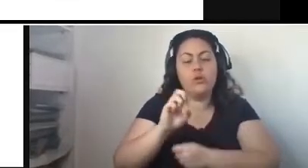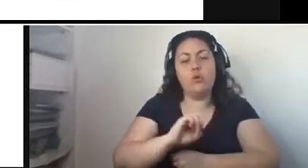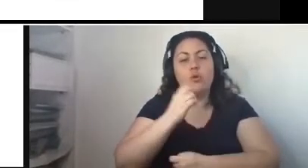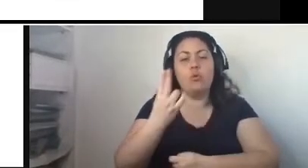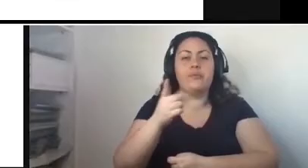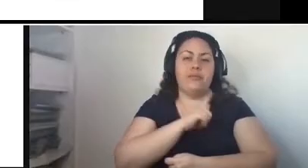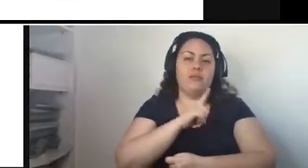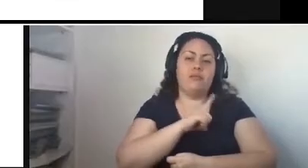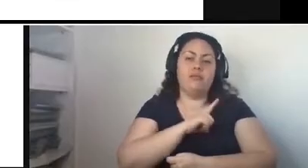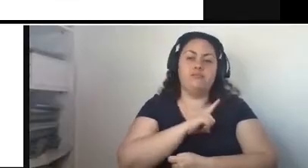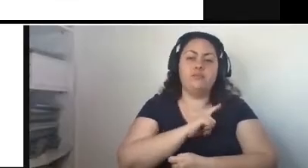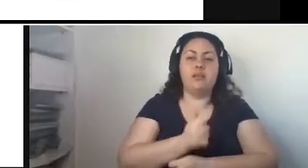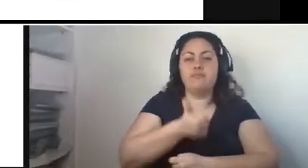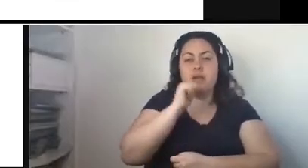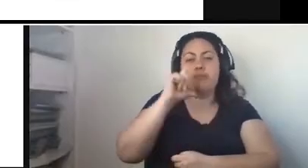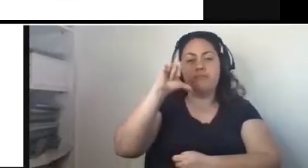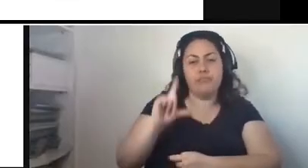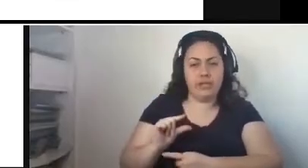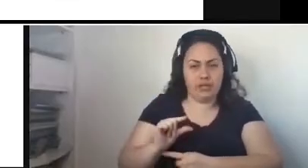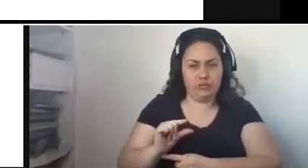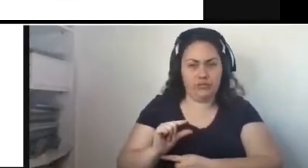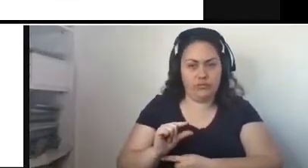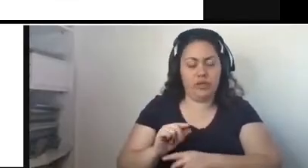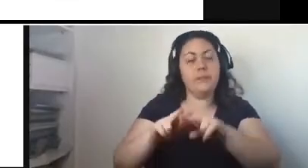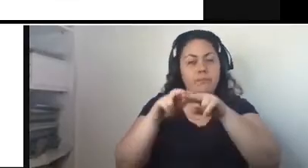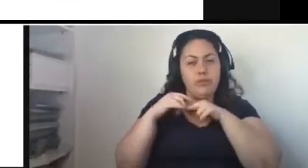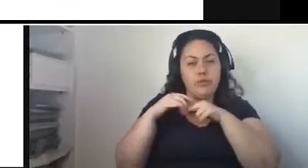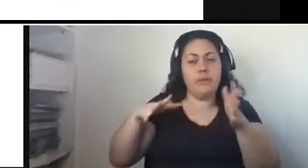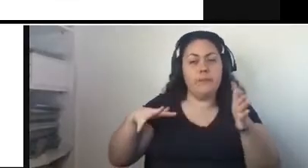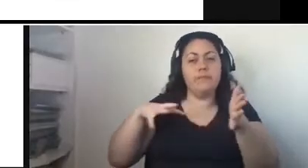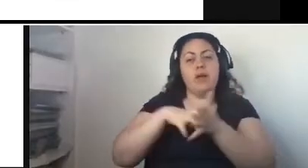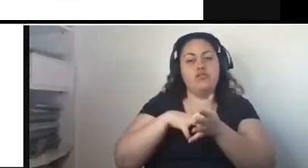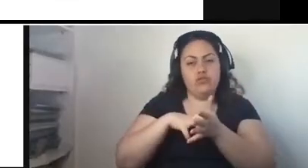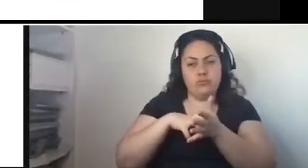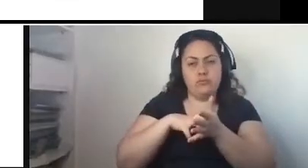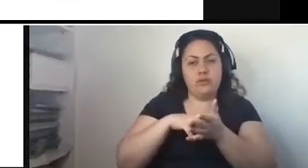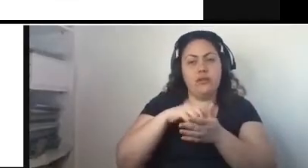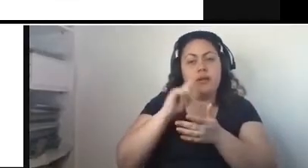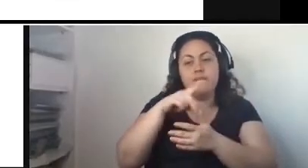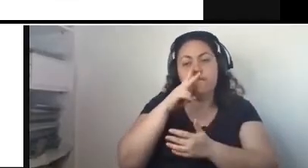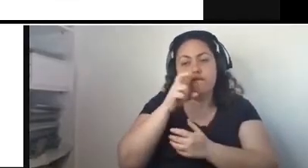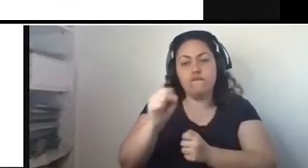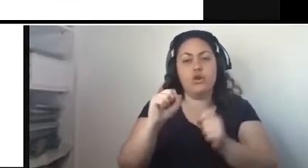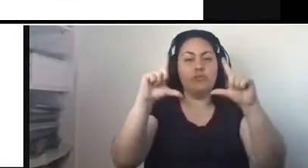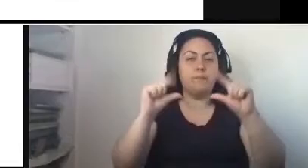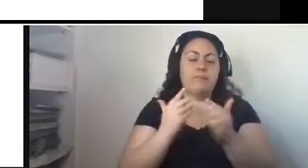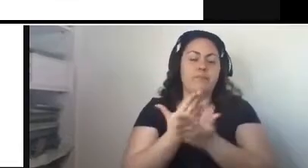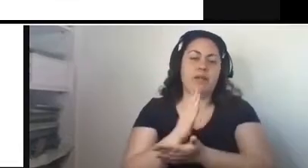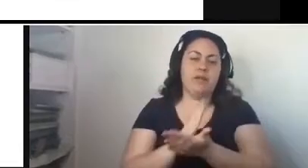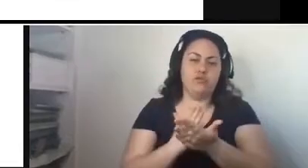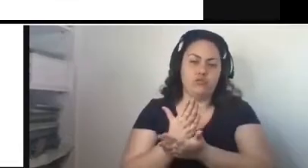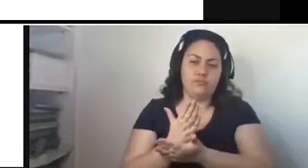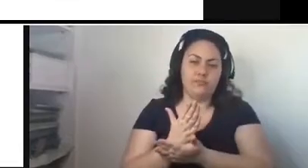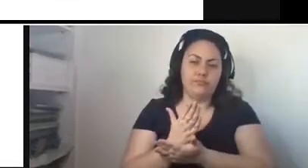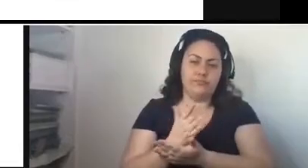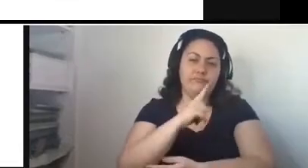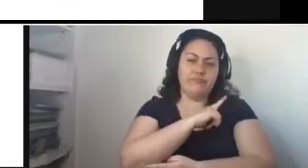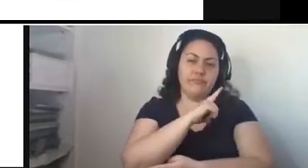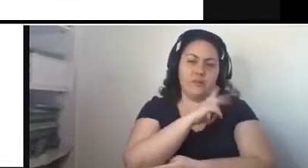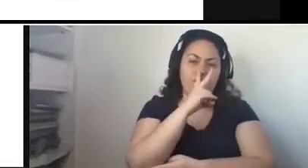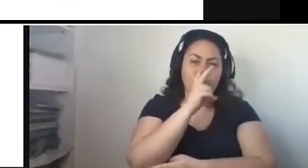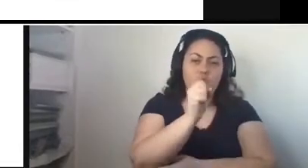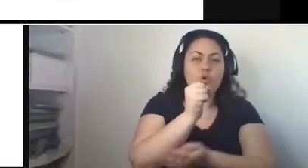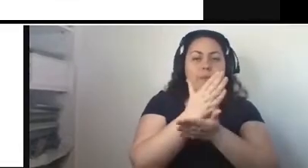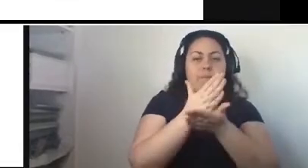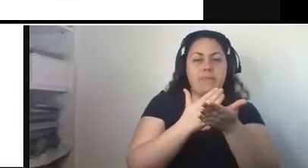consumo baixo de álcool, e então as batidas vão ser de força intermediária. Você tem uma frequência intermediária, força intermediária, e aí